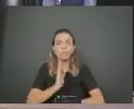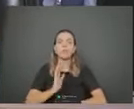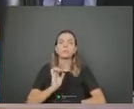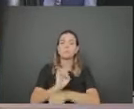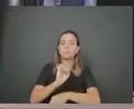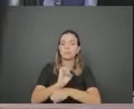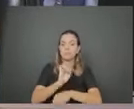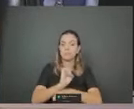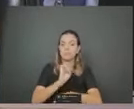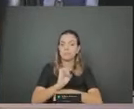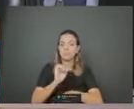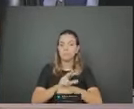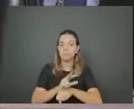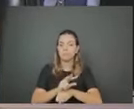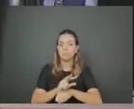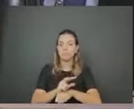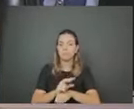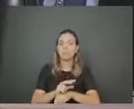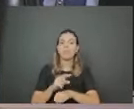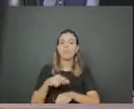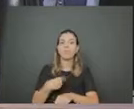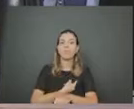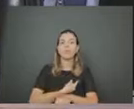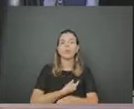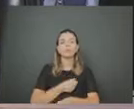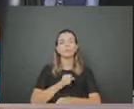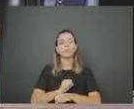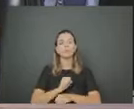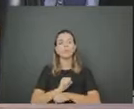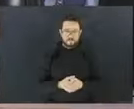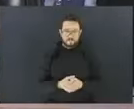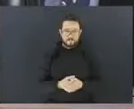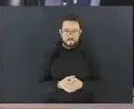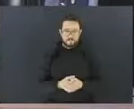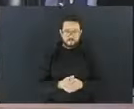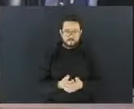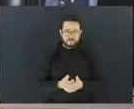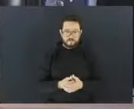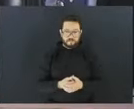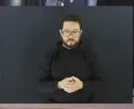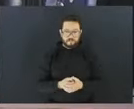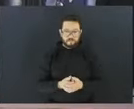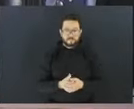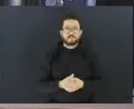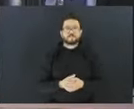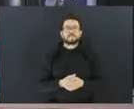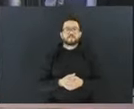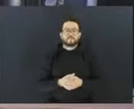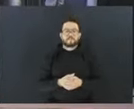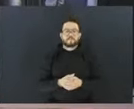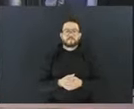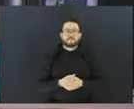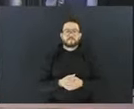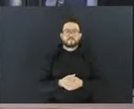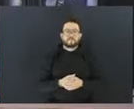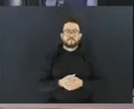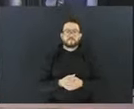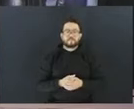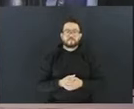para diminuir um pouquinho o número para os próximos anos, para atender esse pessoal aí. Mas agora existe essa regra, pelo menos